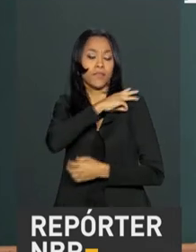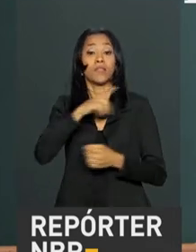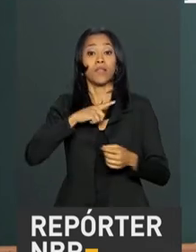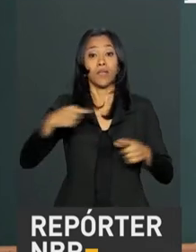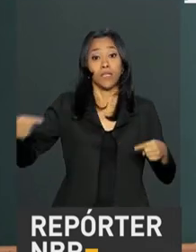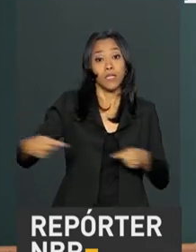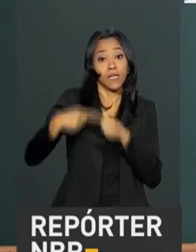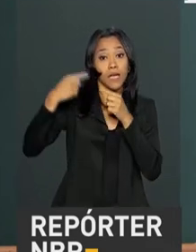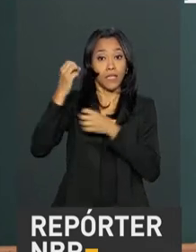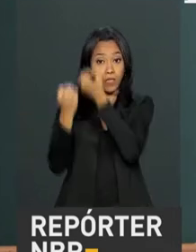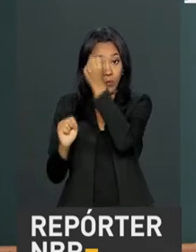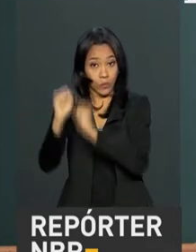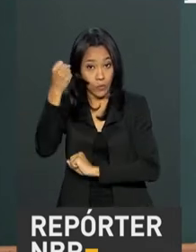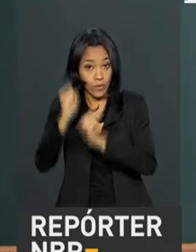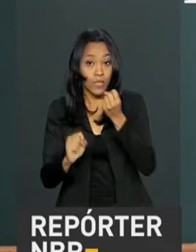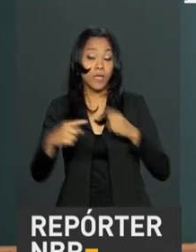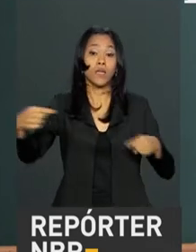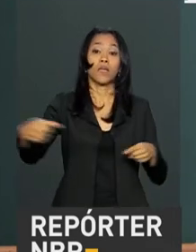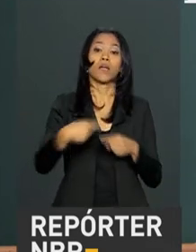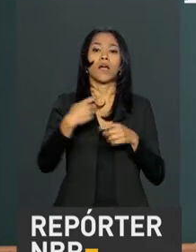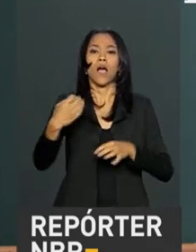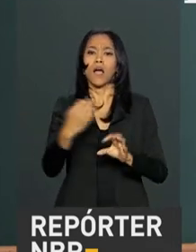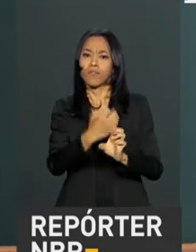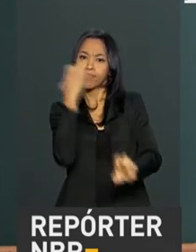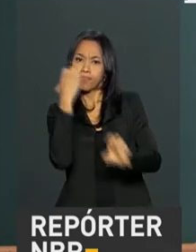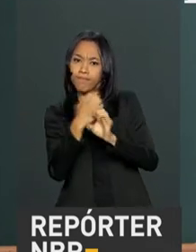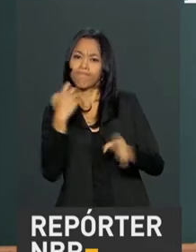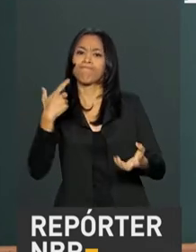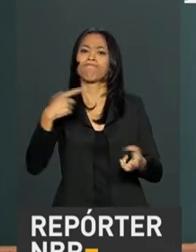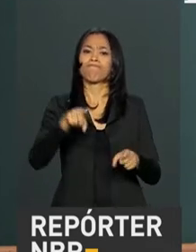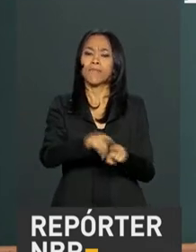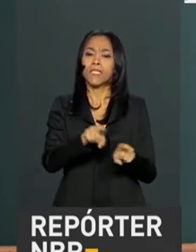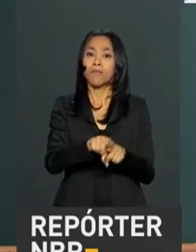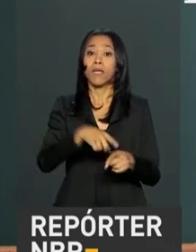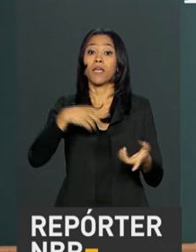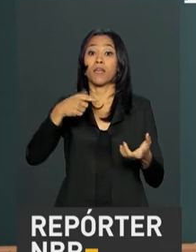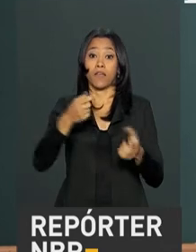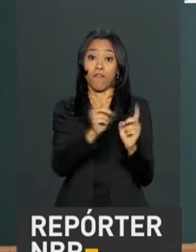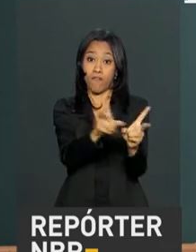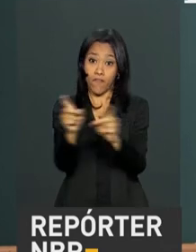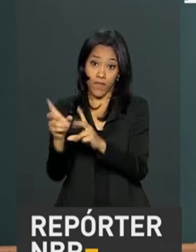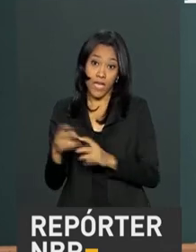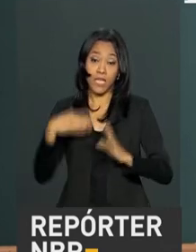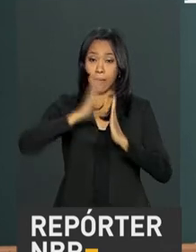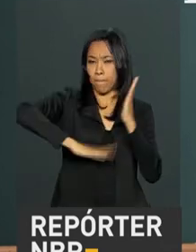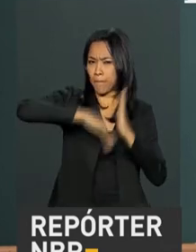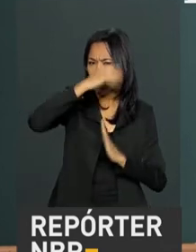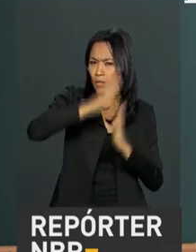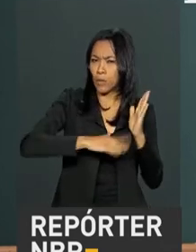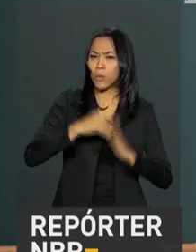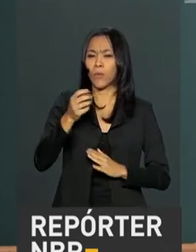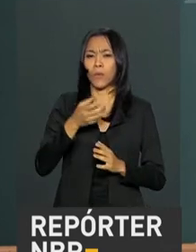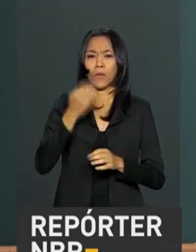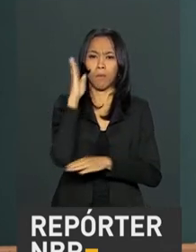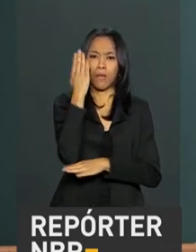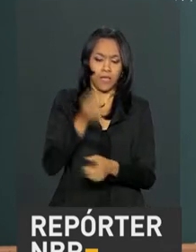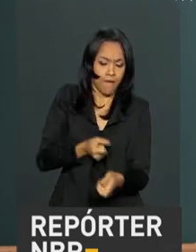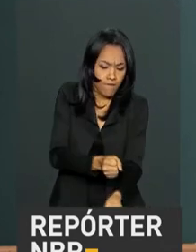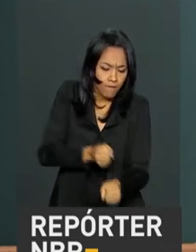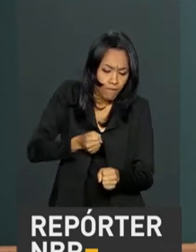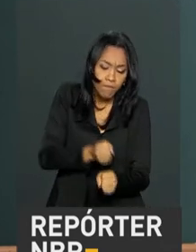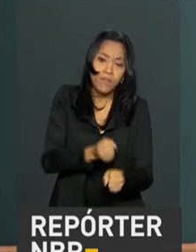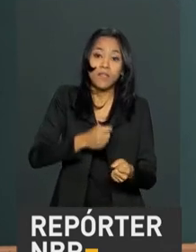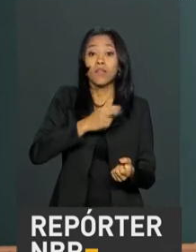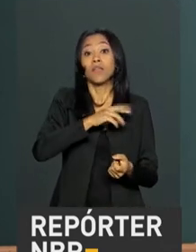à indústria à construção civil e ao comércio como auxiliar de produção pintor marceneiro e cozinheiro as outras